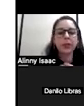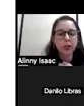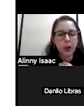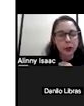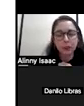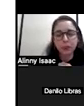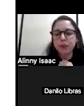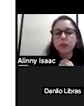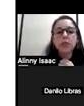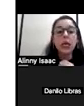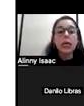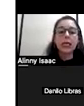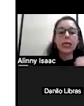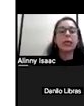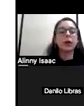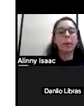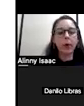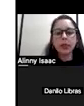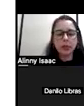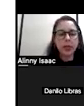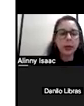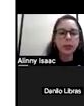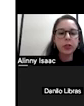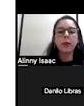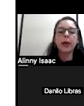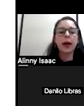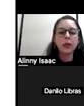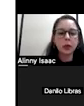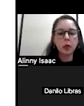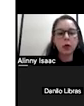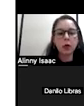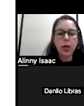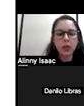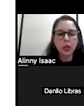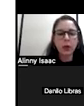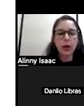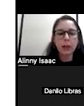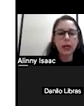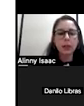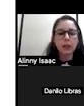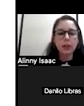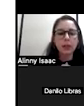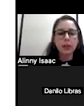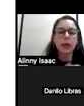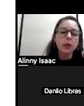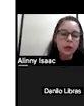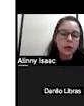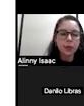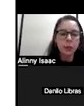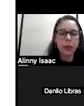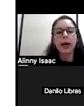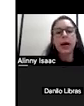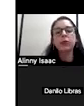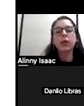intraperitoneal, ambas as drogas. E aí, então, após esse período, a gente também realizou os 2 testes que eu acabei de mencionar,